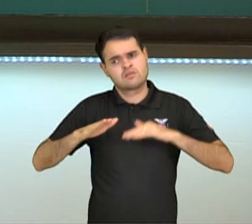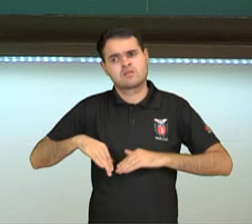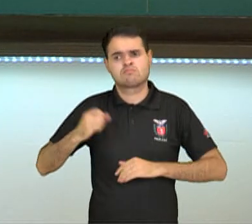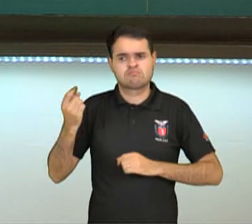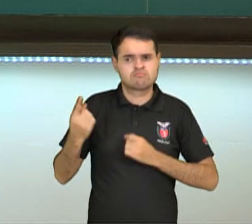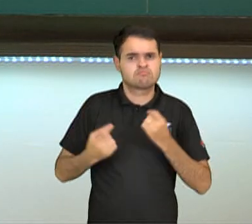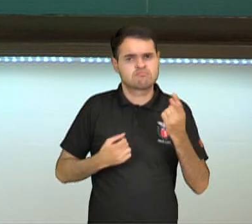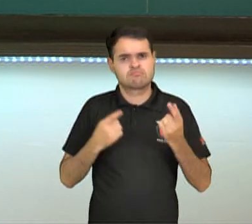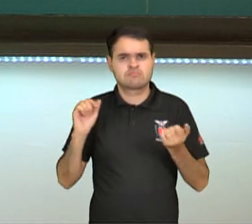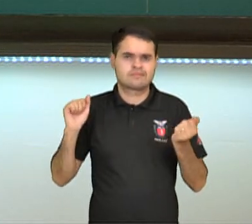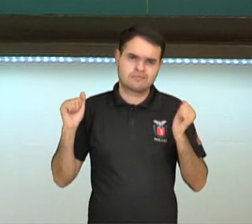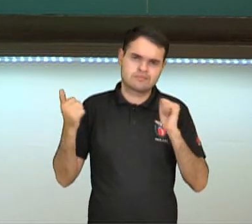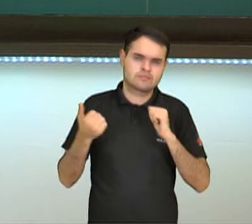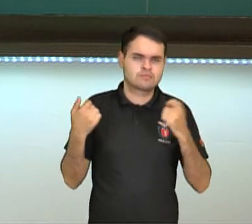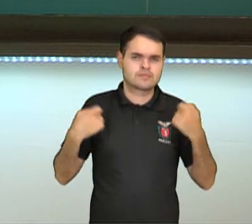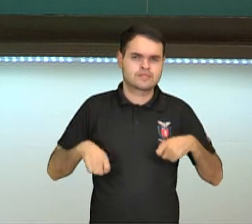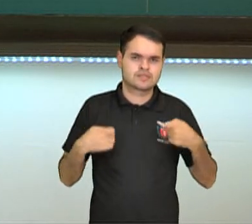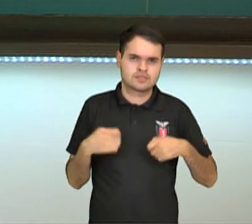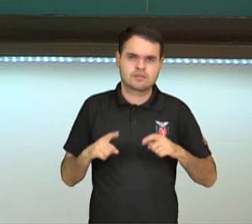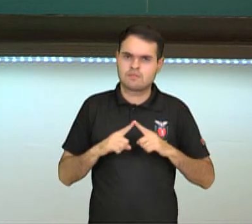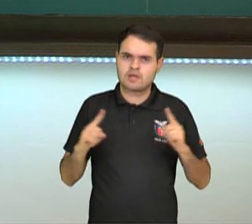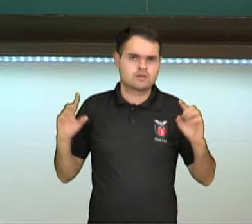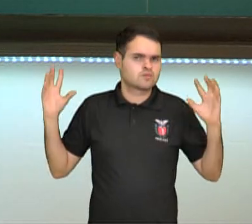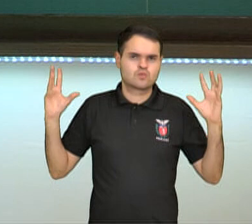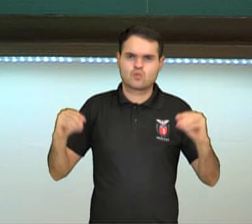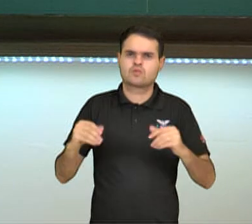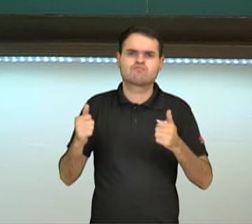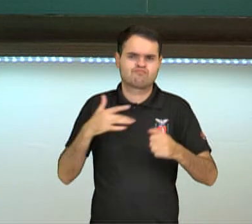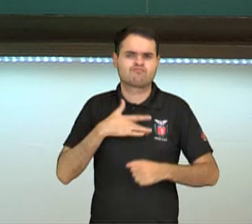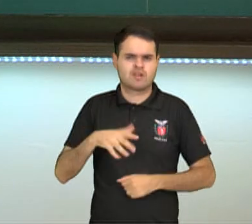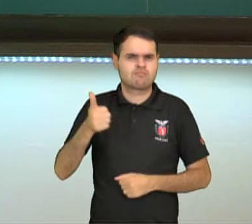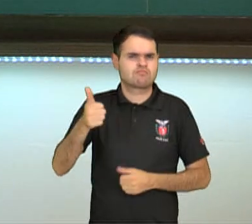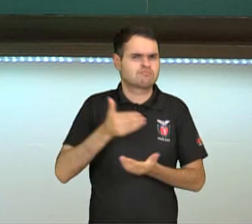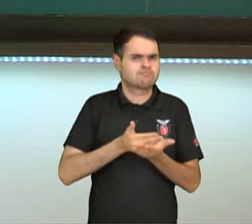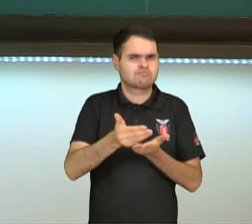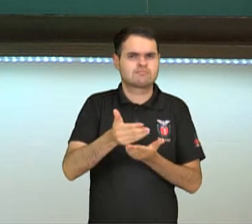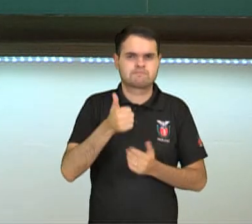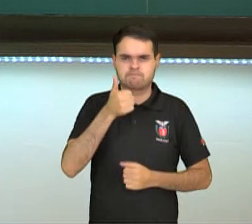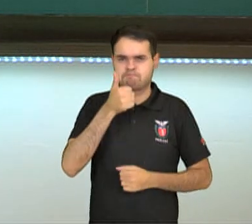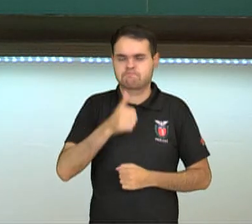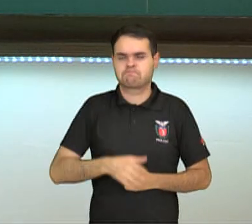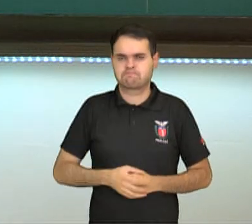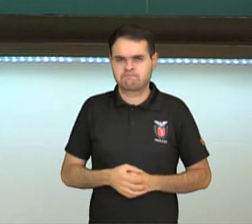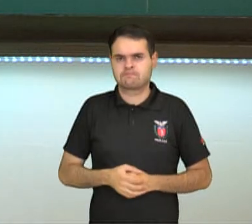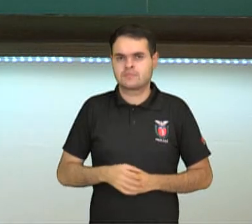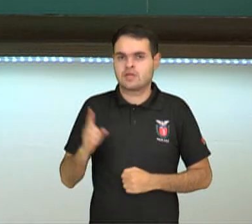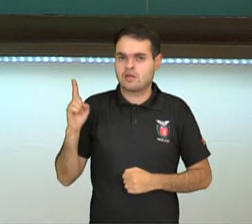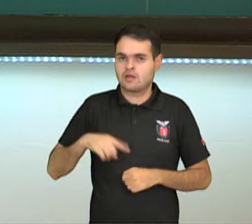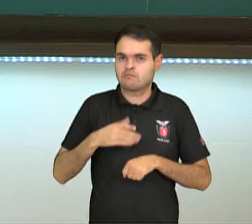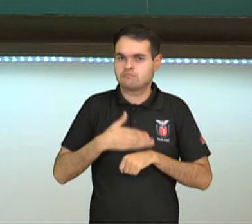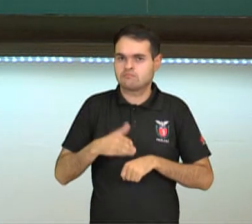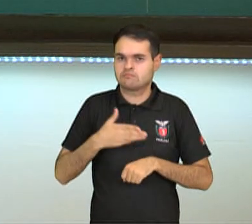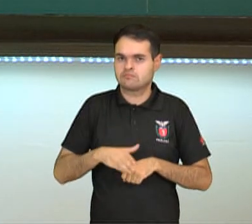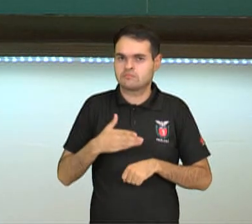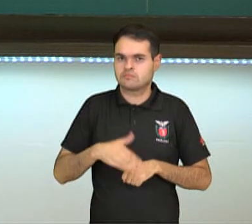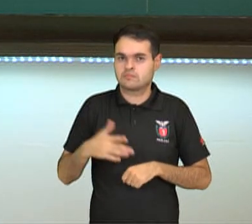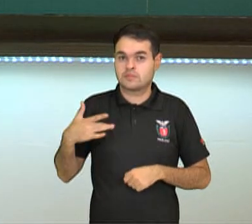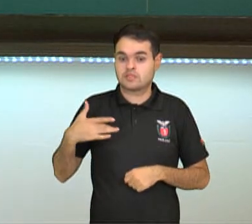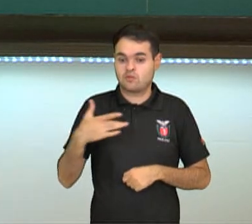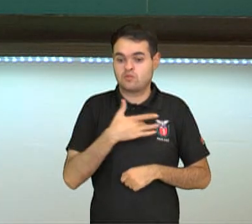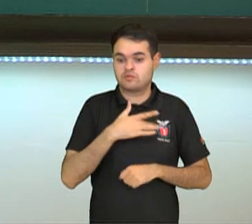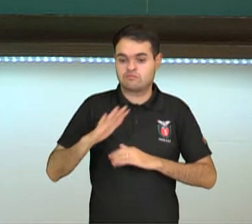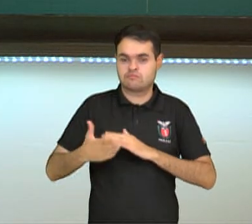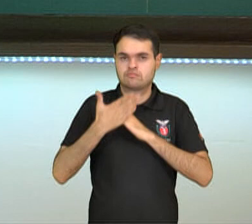ou outra adaptação nesses exercícios, mas vale a pena começar, gente, tá? Exercício faz bem para